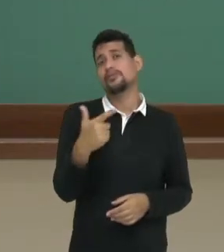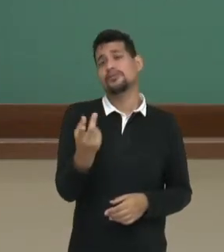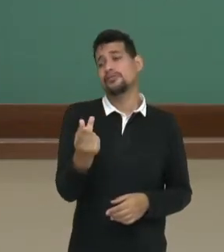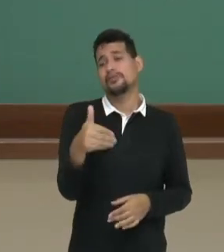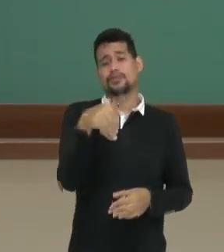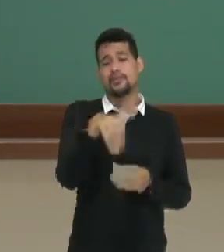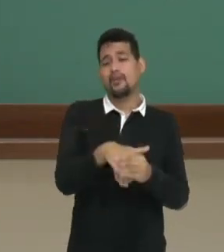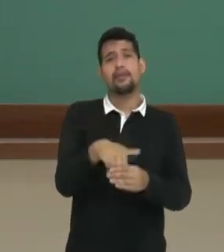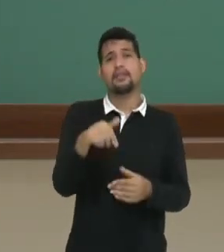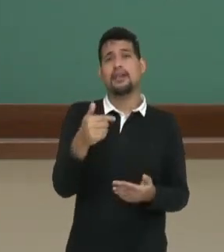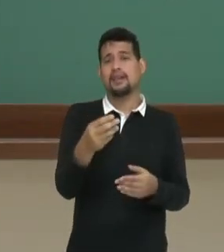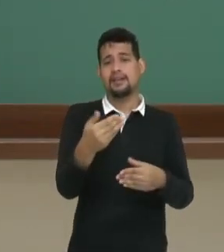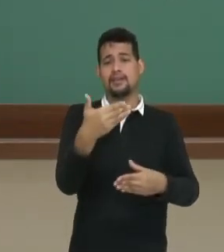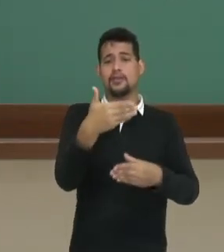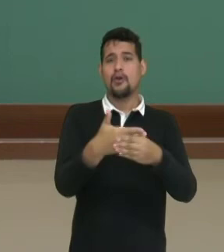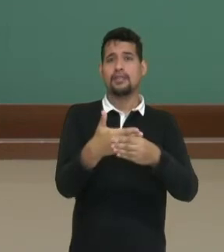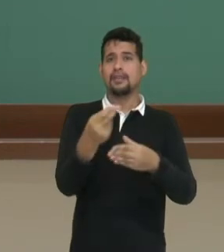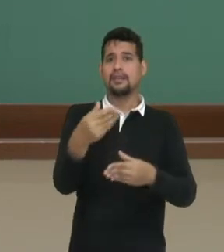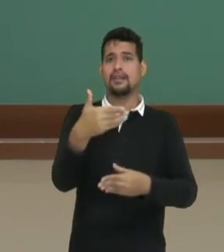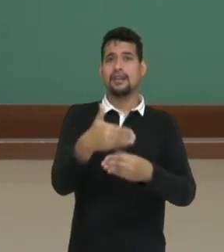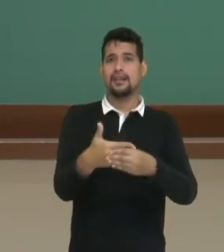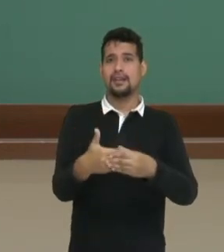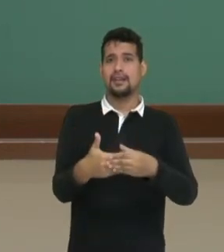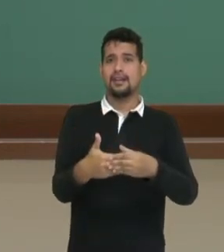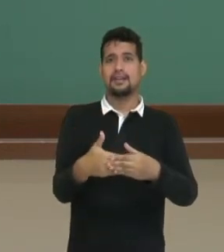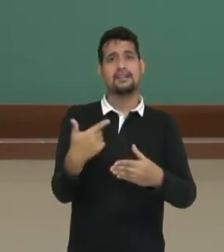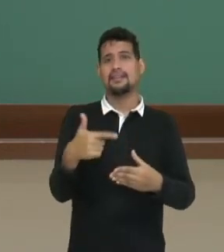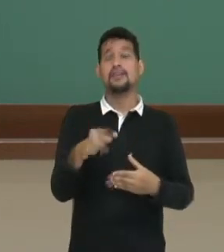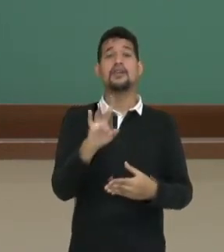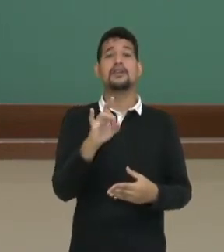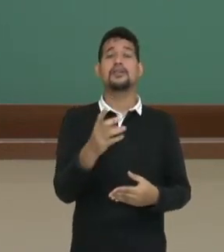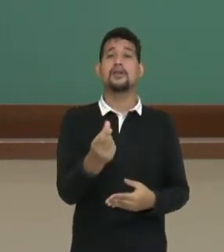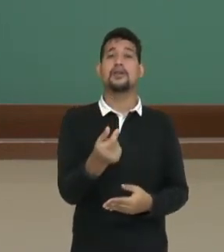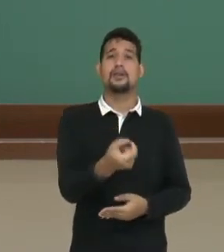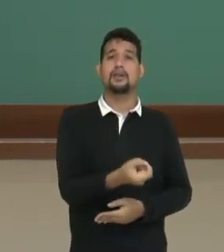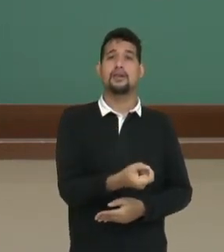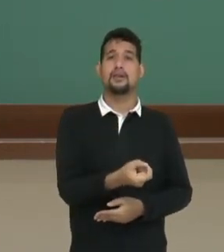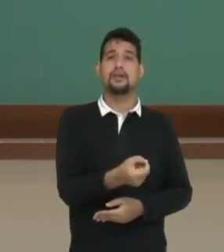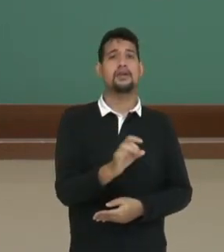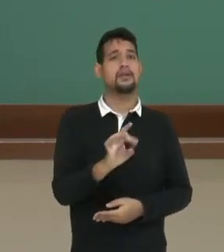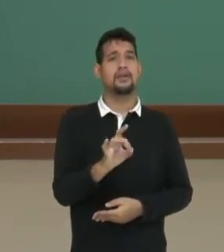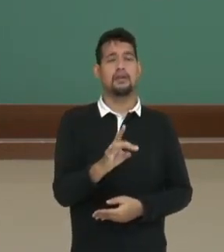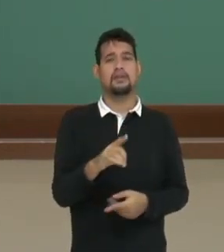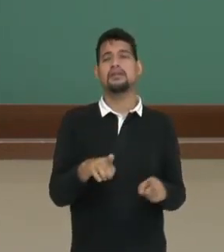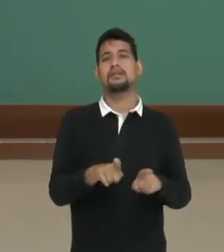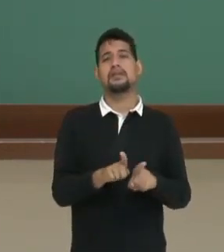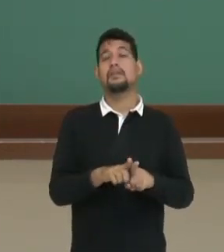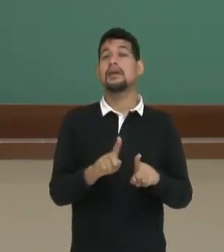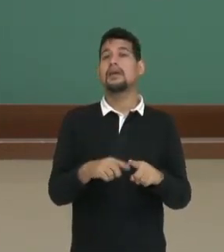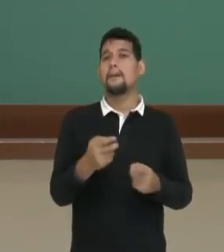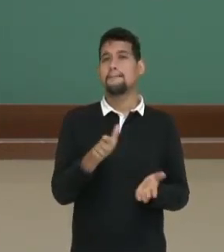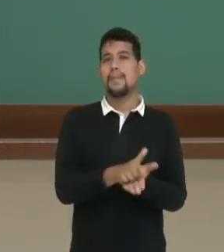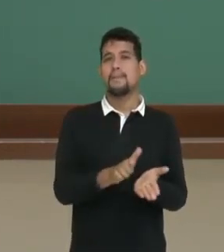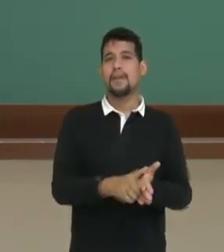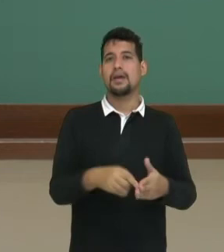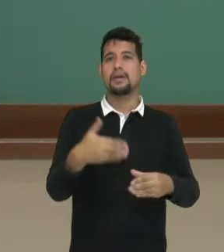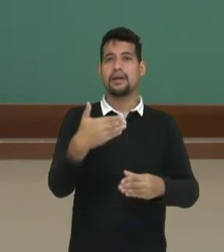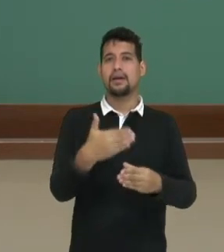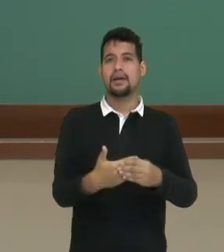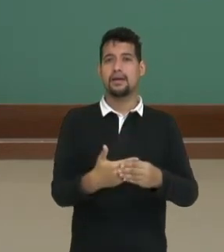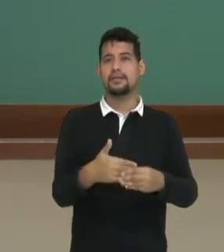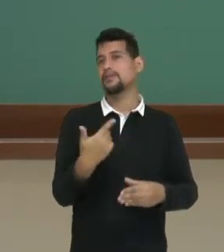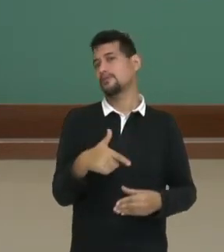de dinheiro no Brasil nessa época, né? No Brasil só havia moedas, como também mercadorias de luxo, né?